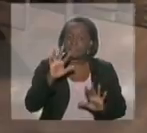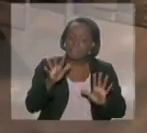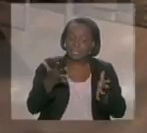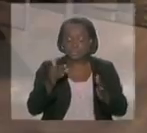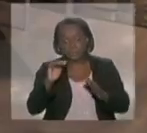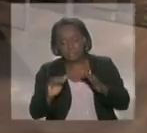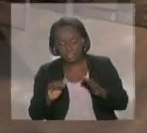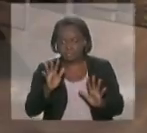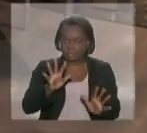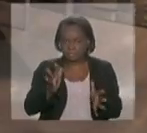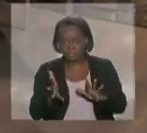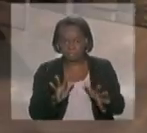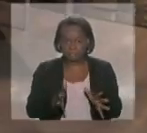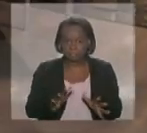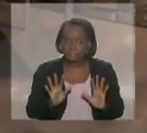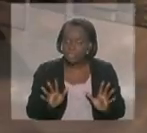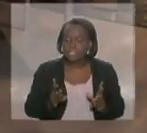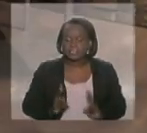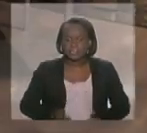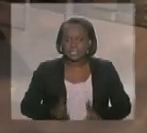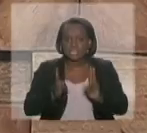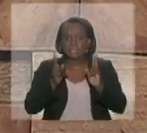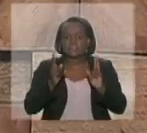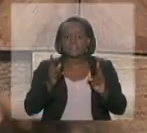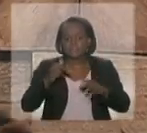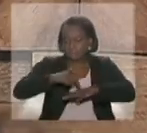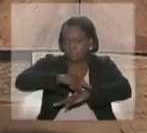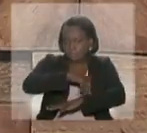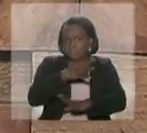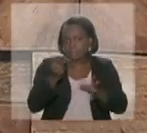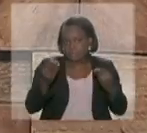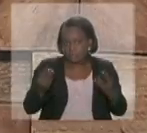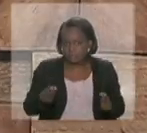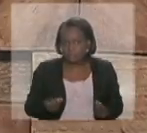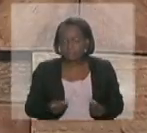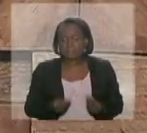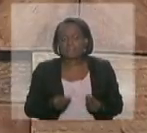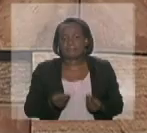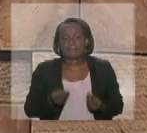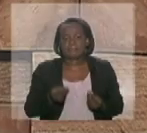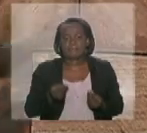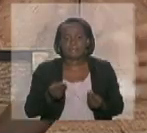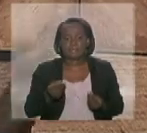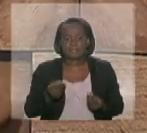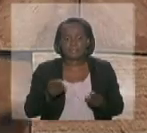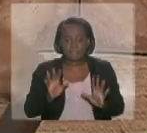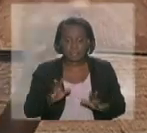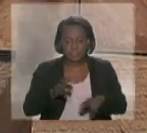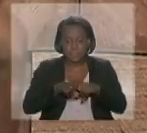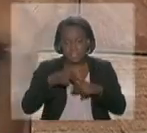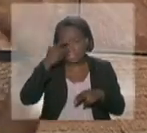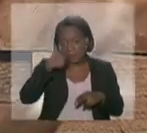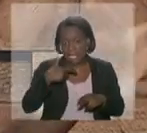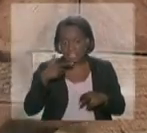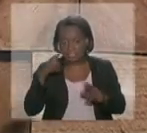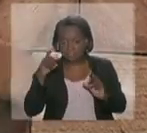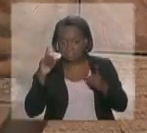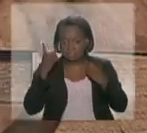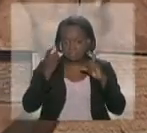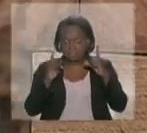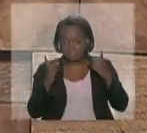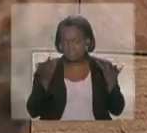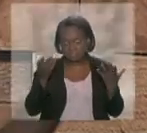baixo é mediano baixo and PR baixo mas sempre F fiz muita passarela muita acho por conta da cara do